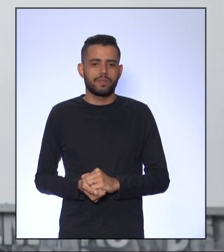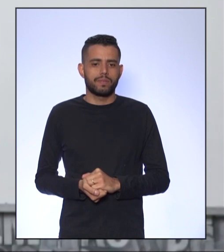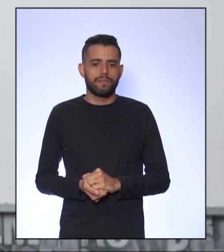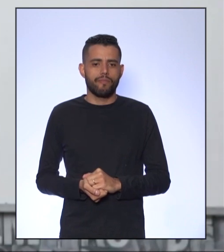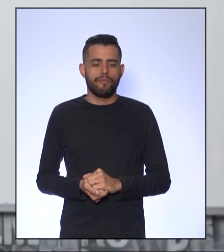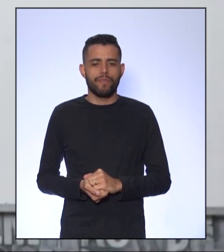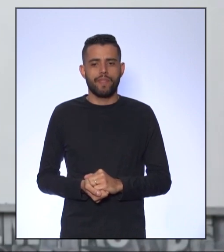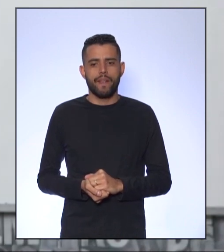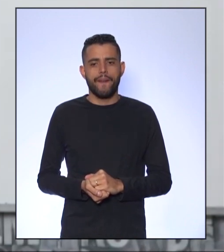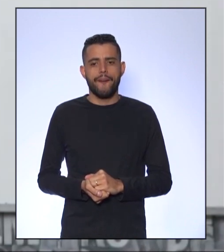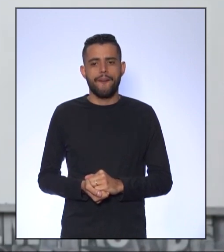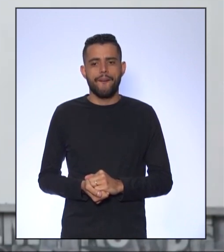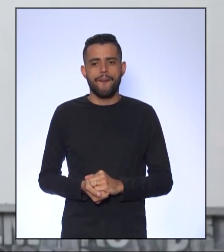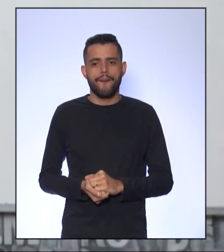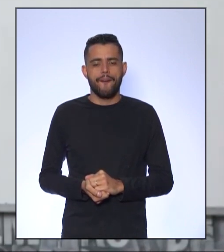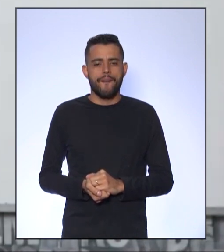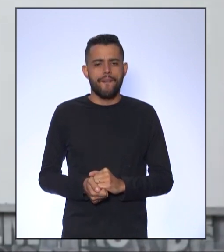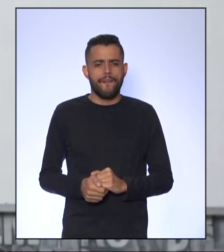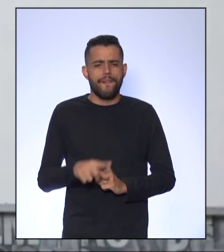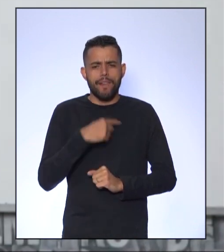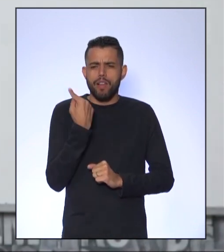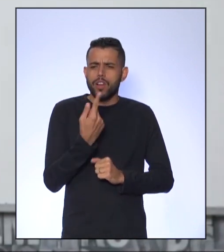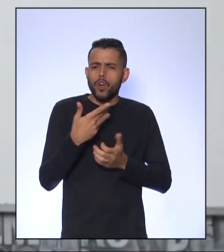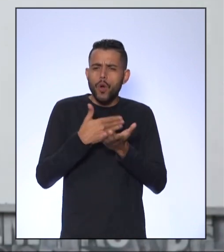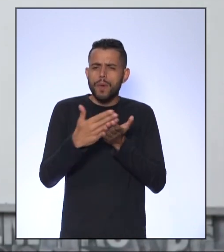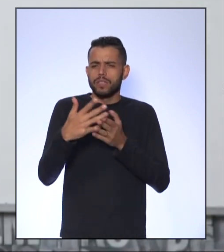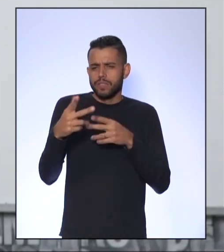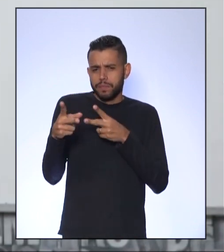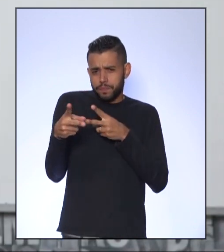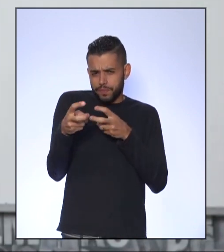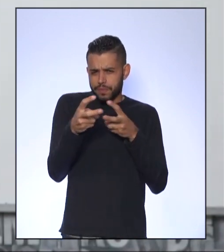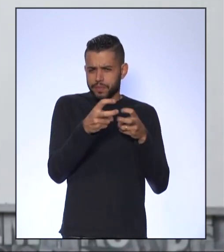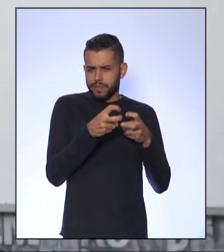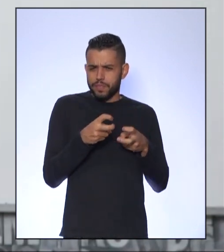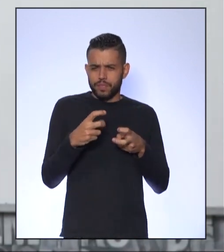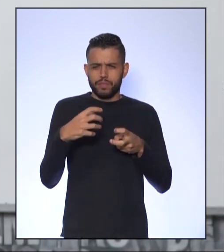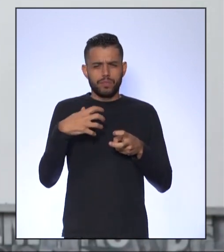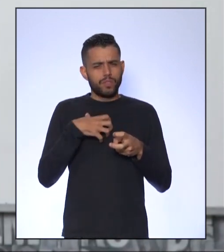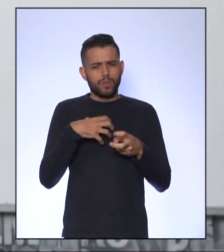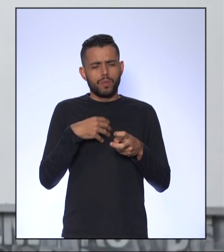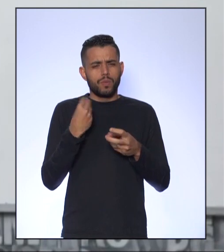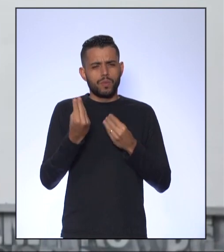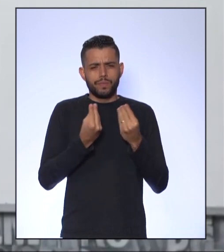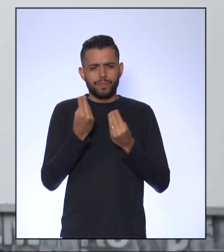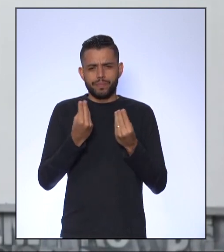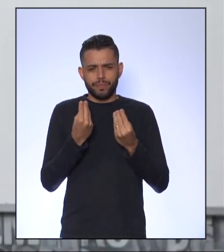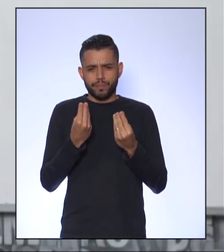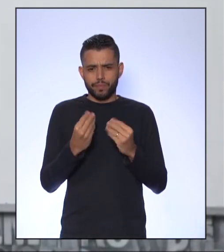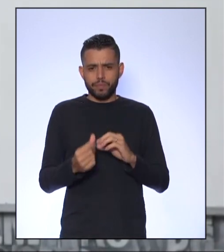nós vamos começar a observar de forma maciça,